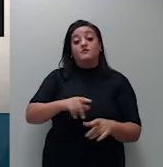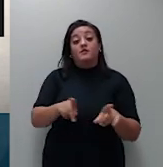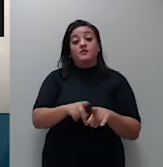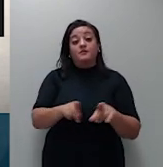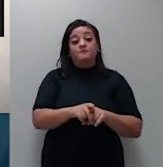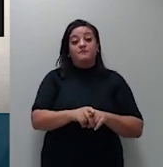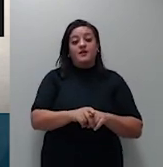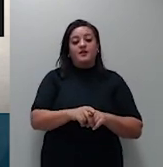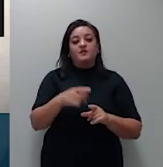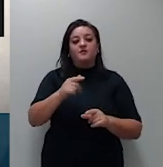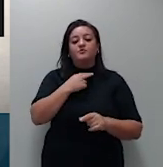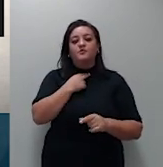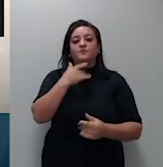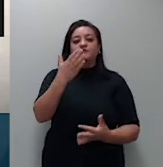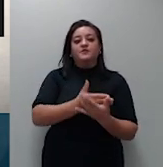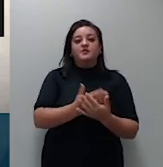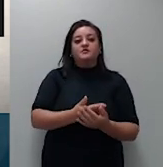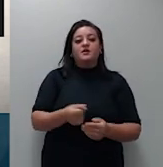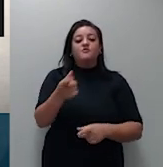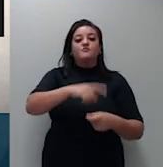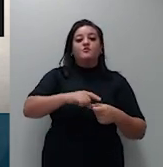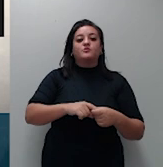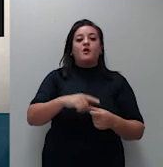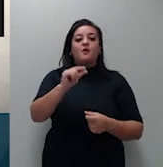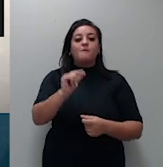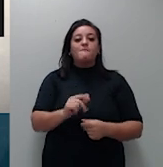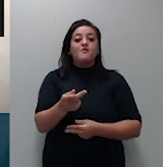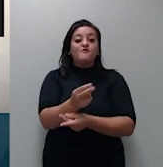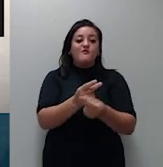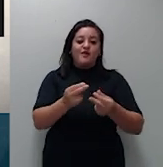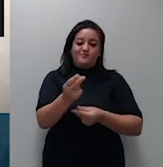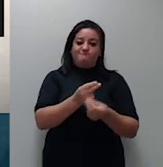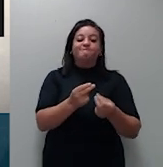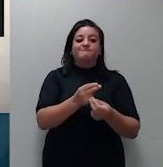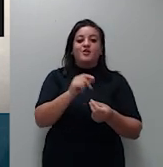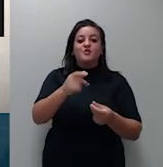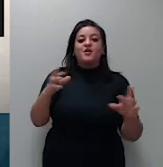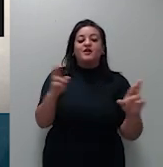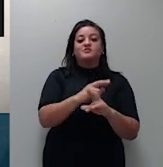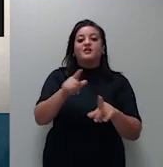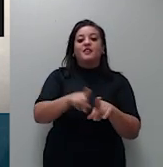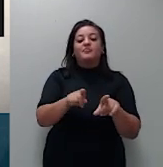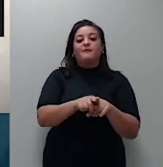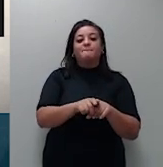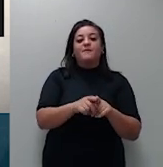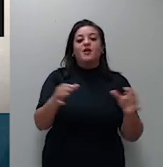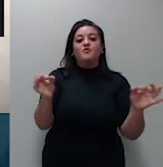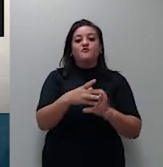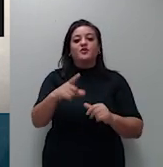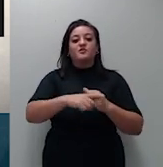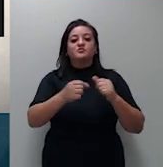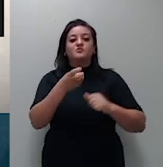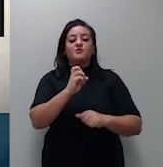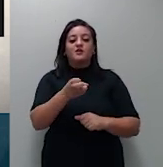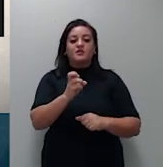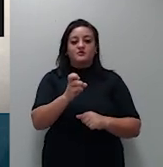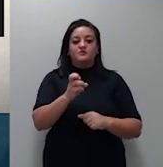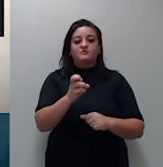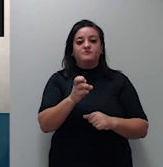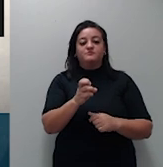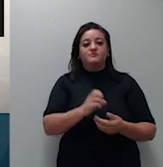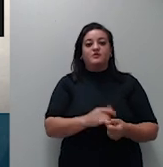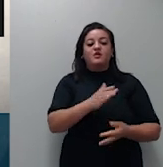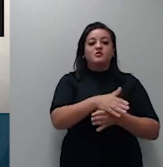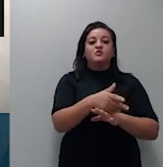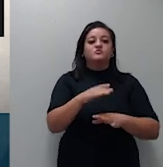recairá sobre de menor valor no que diz respeito à parte final do artigo quinto reproduzido acima